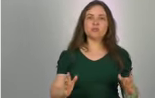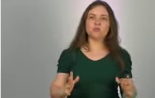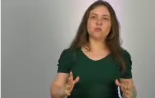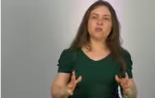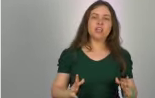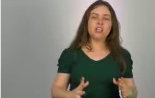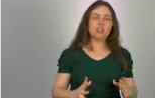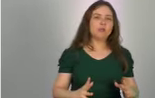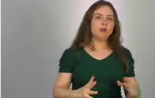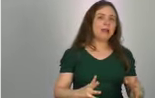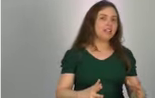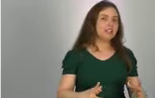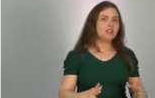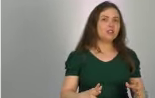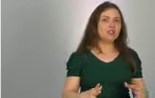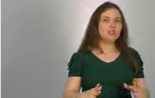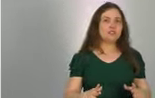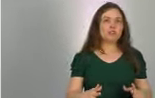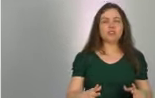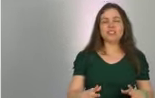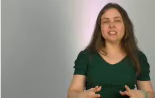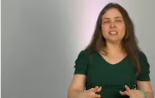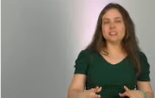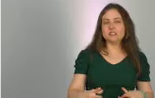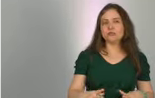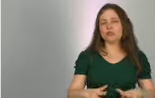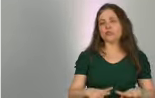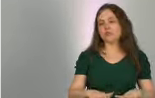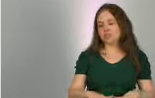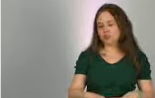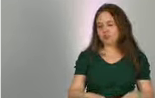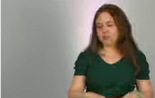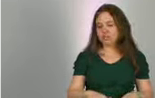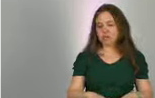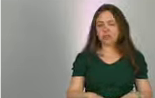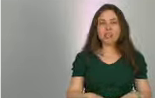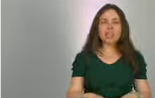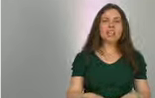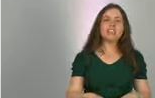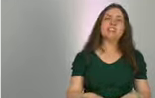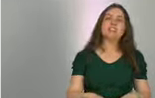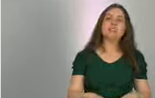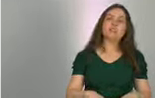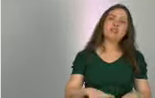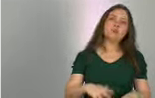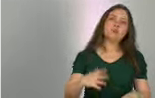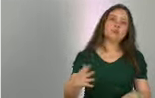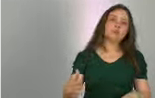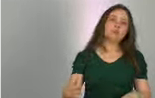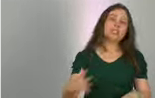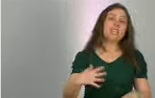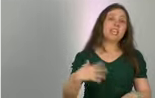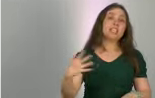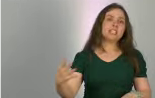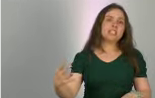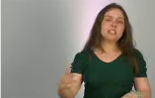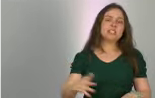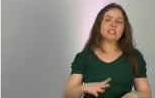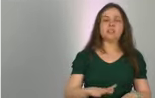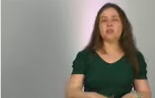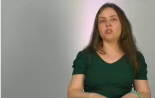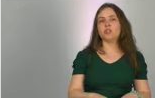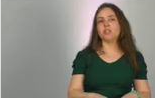rudimentares nós temos uma uma máquina de digitalização no nosso setor na biblioteca nós temos o